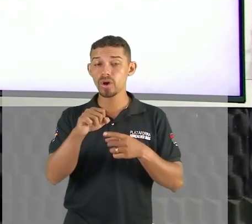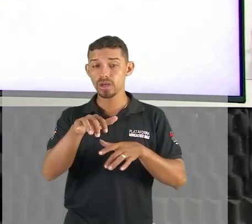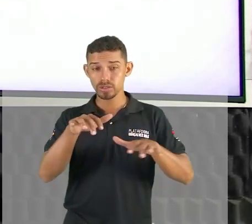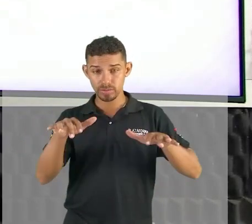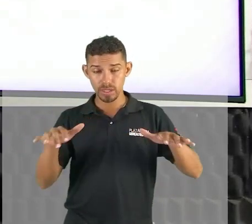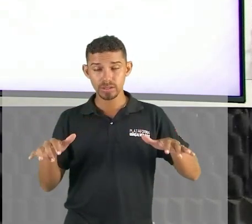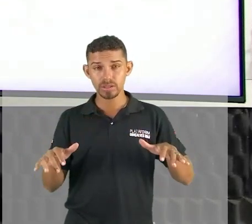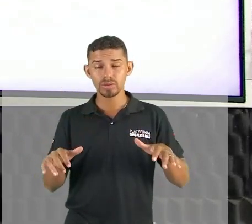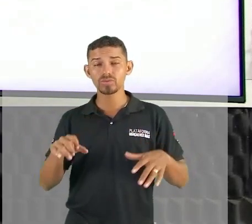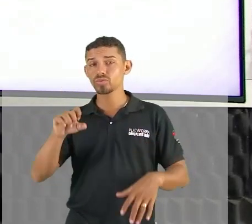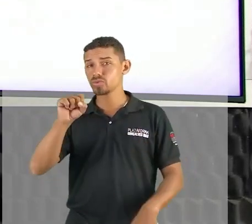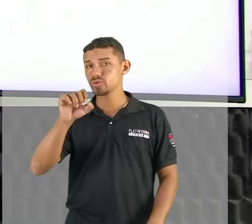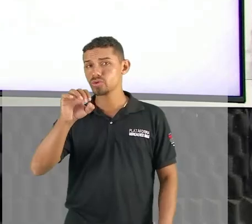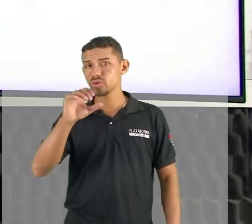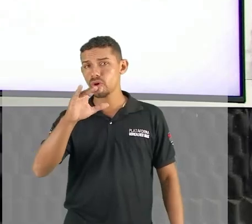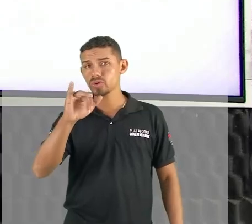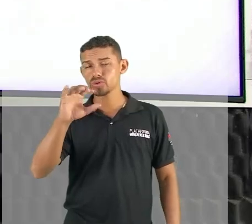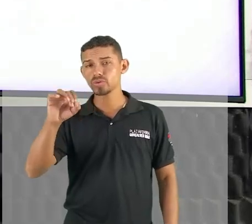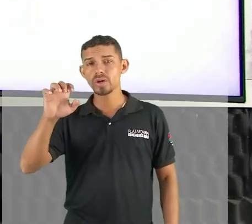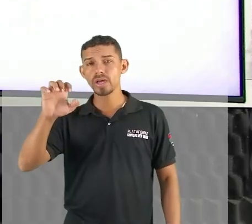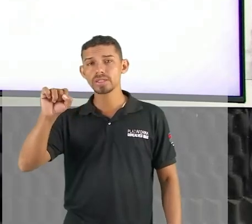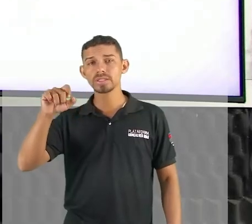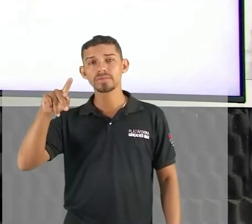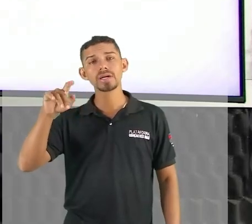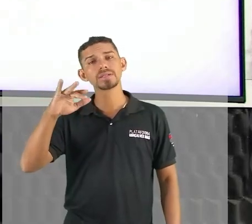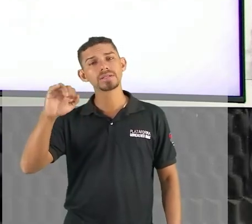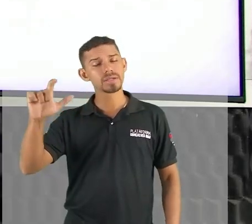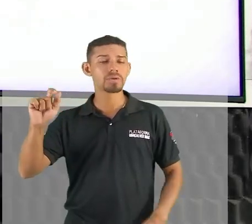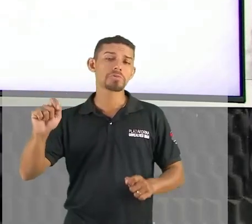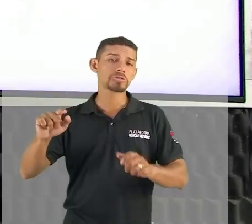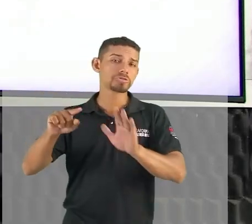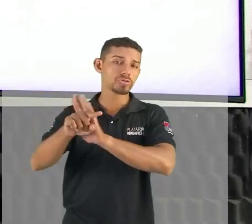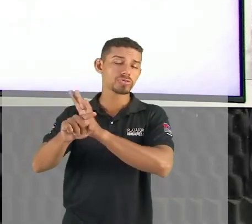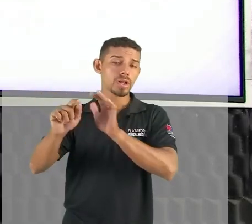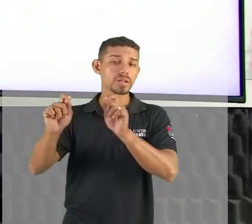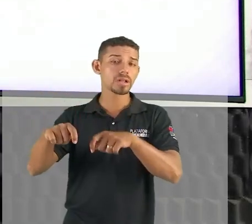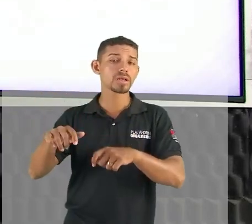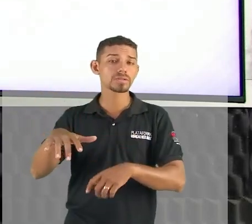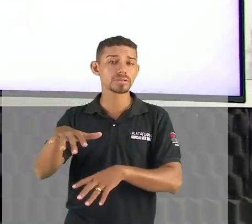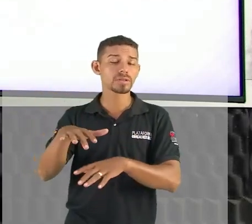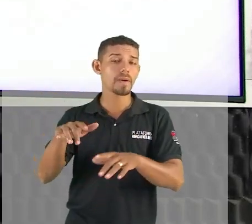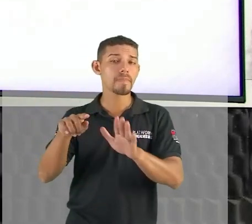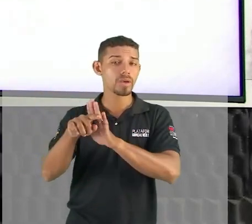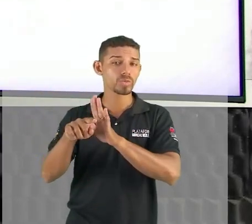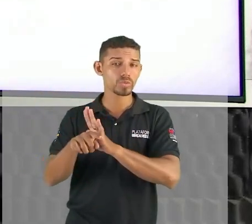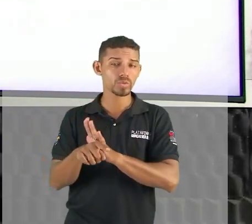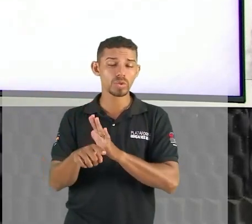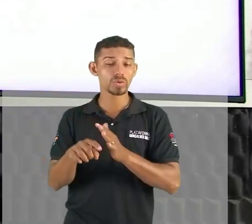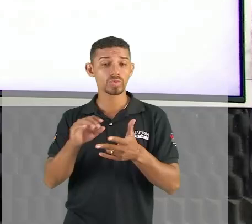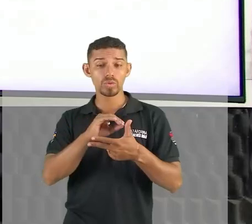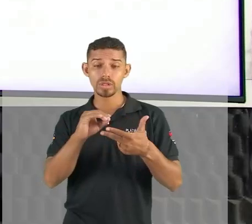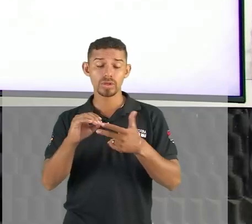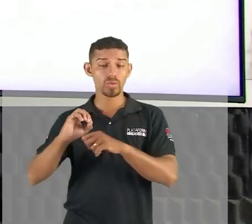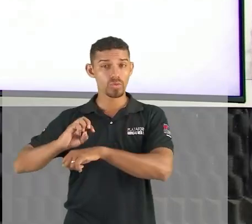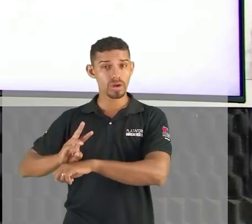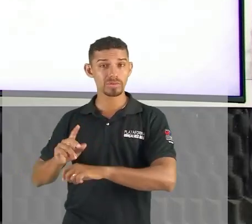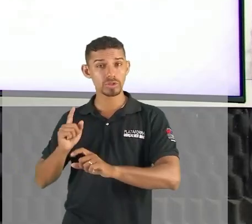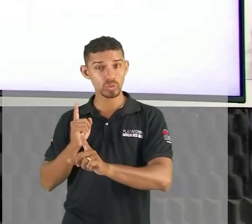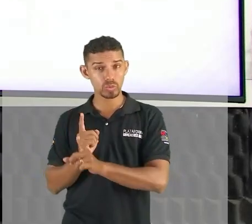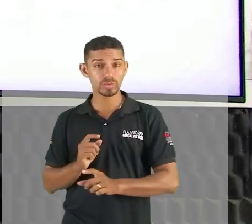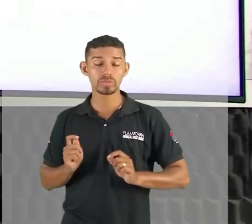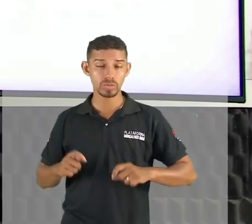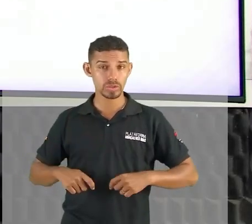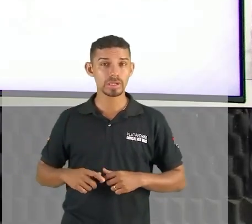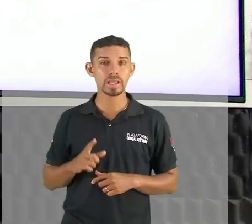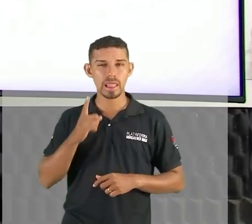socioespacial. Grave muito bem esse termo, porque você até pode encontrar nas questões. Então, essa segregação socioespacial impedia que os negros